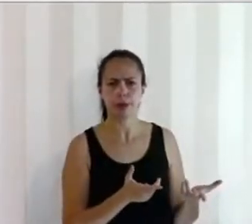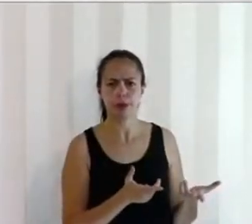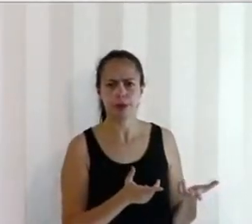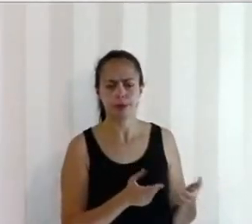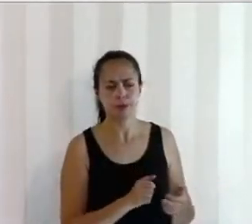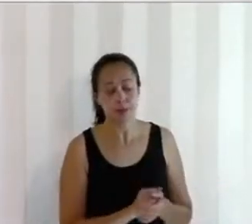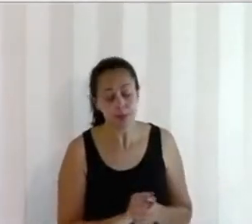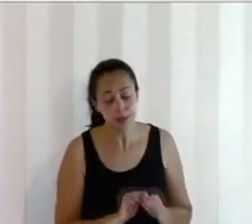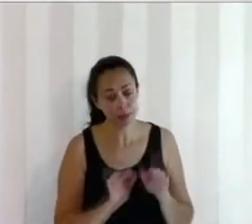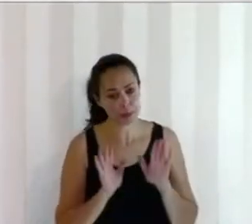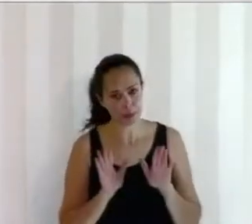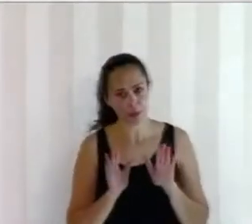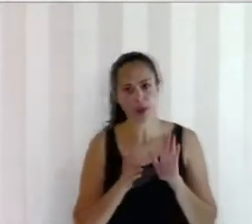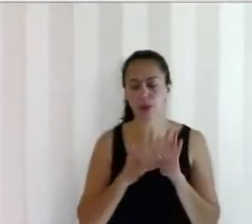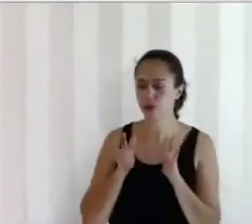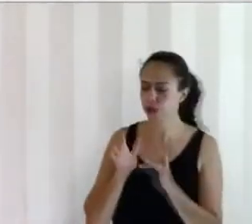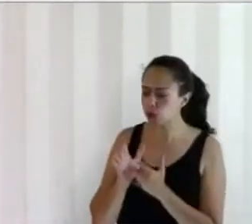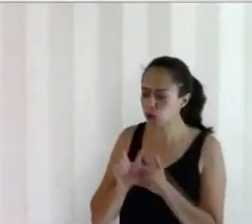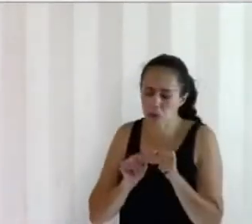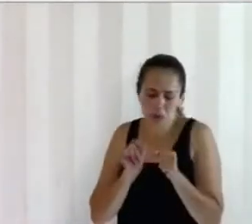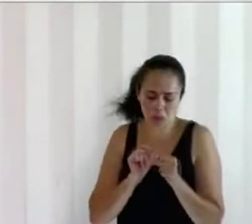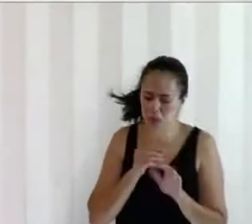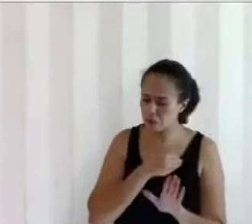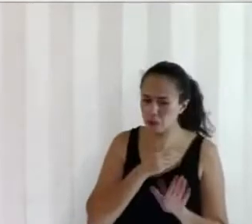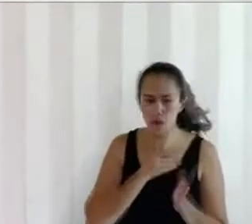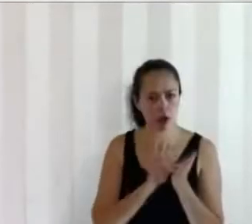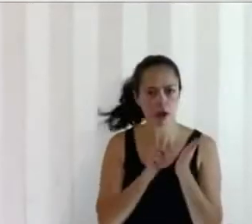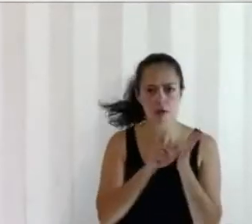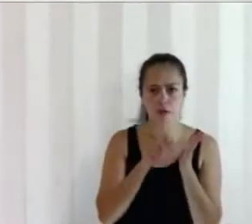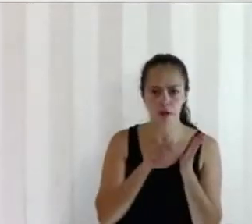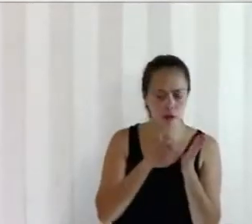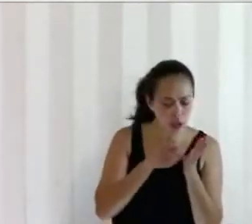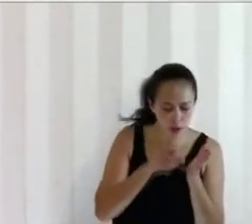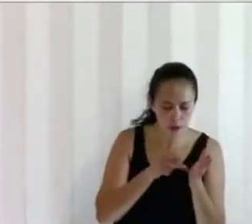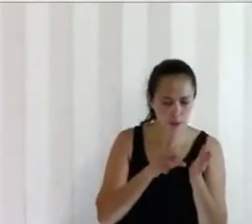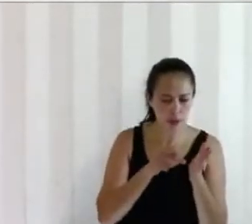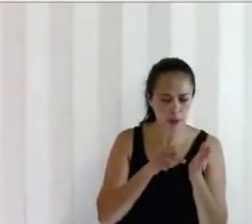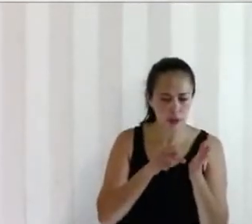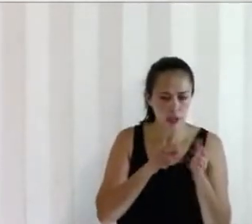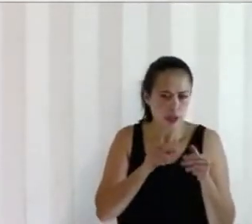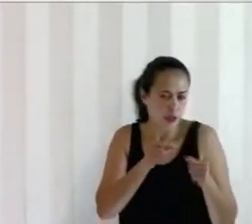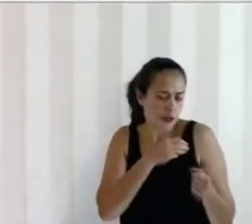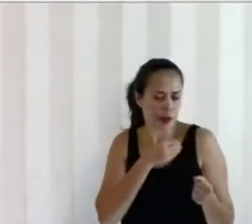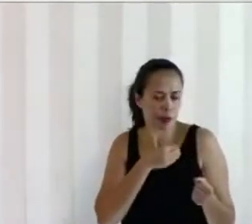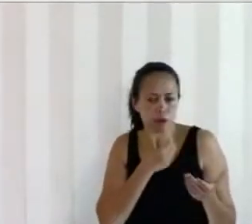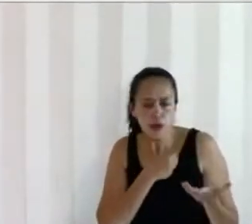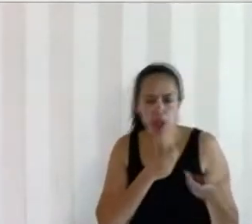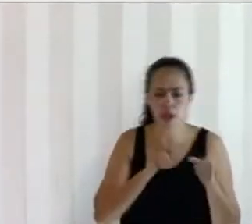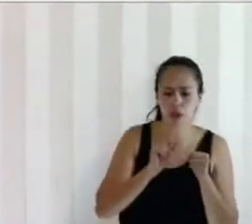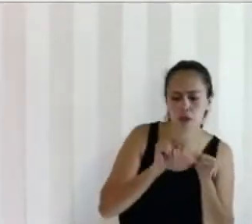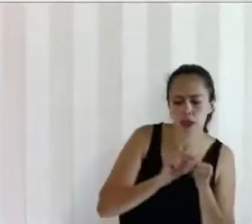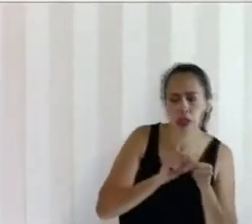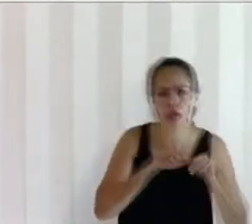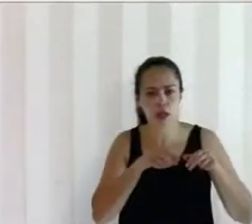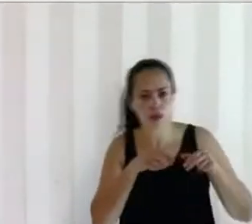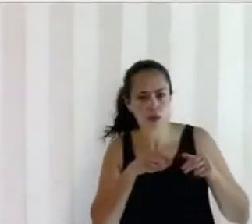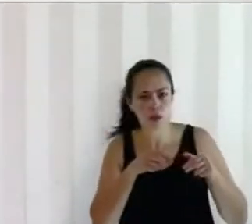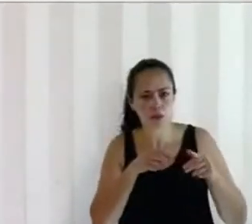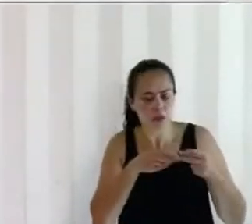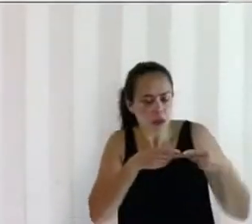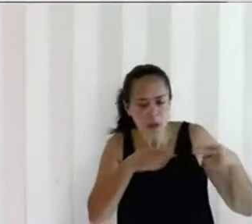limpeza. Então, Jesus era acusado de não cumprir a lei. Era acusado de não cumprir a lei, veja